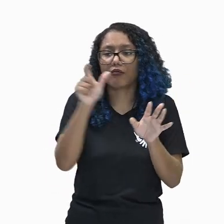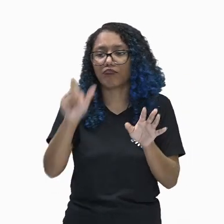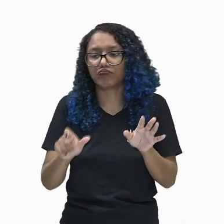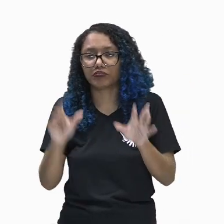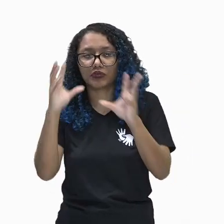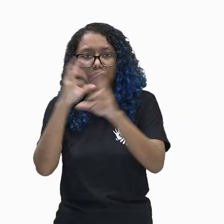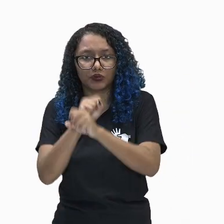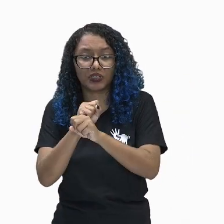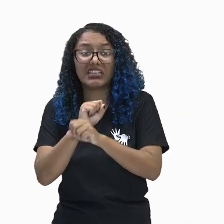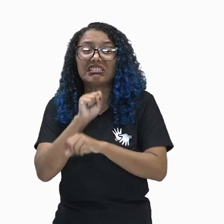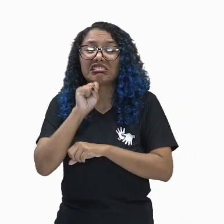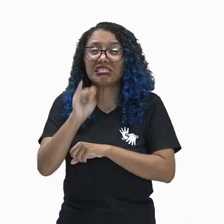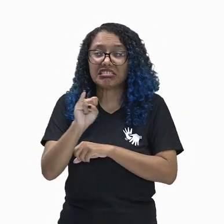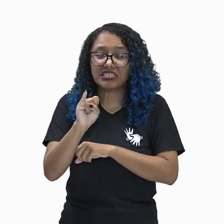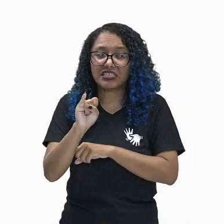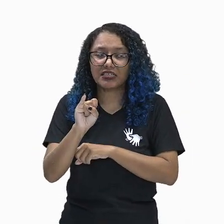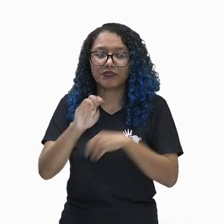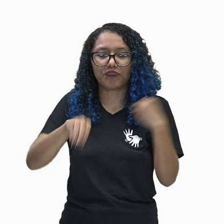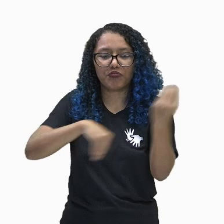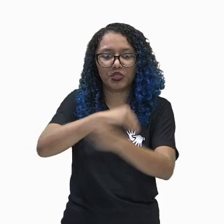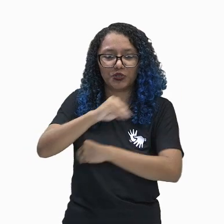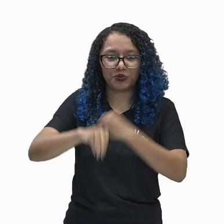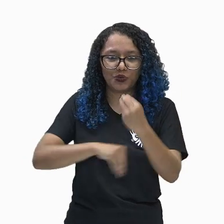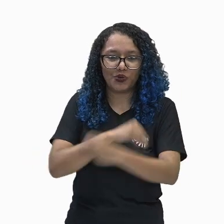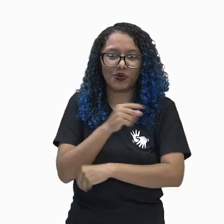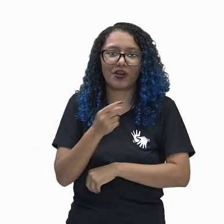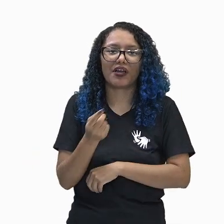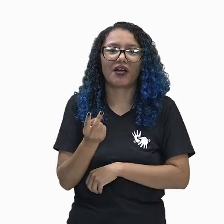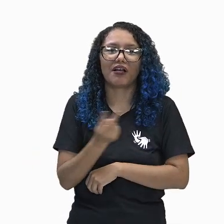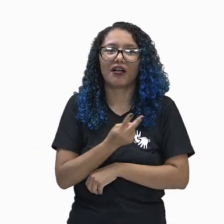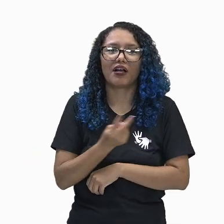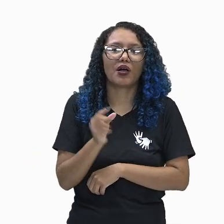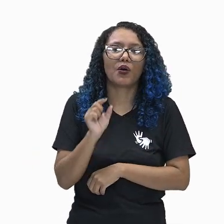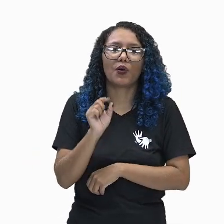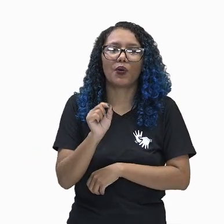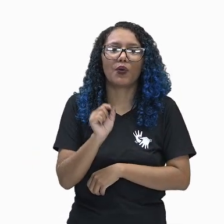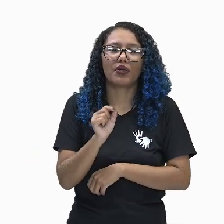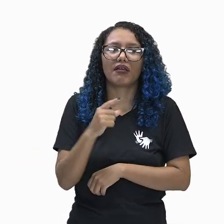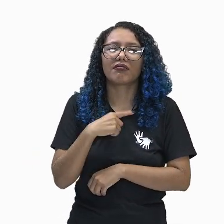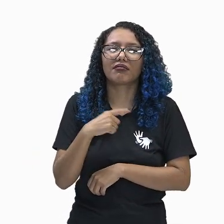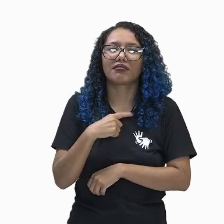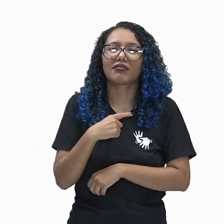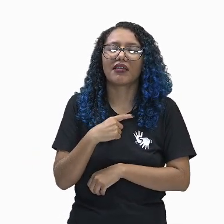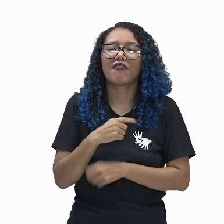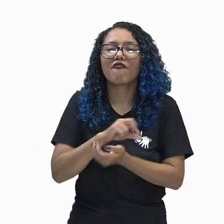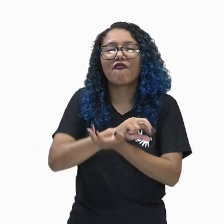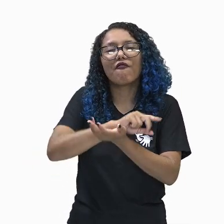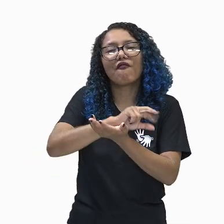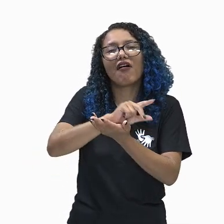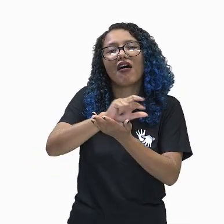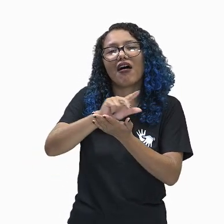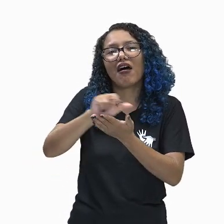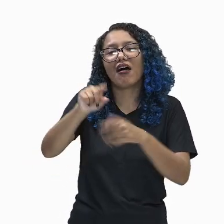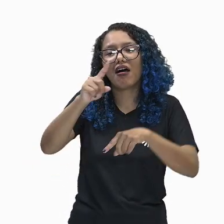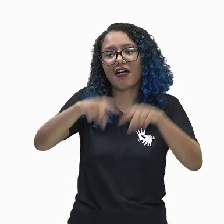de indivíduos de pele clara e escura, nós vamos ter um leque de oportunidades,